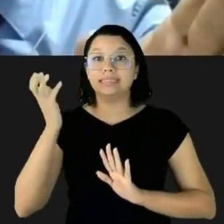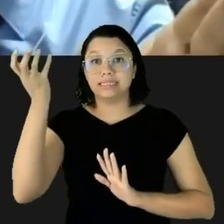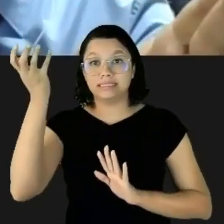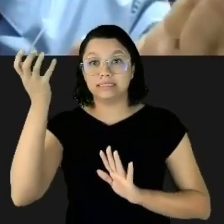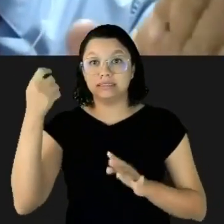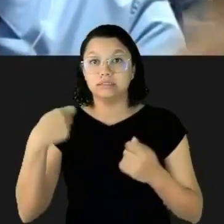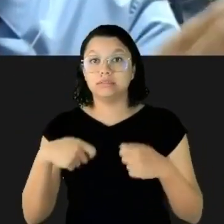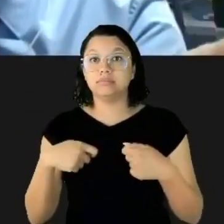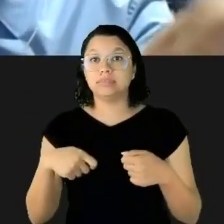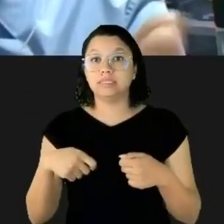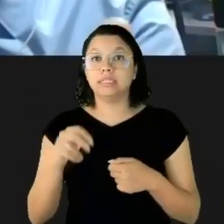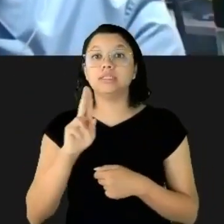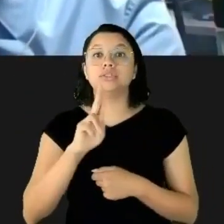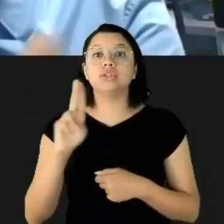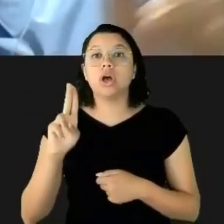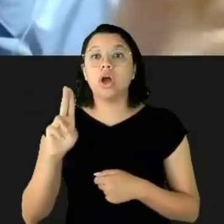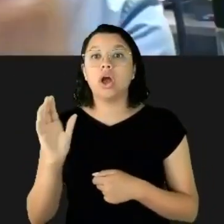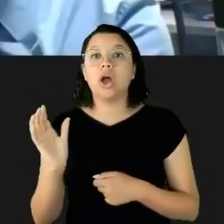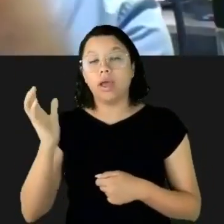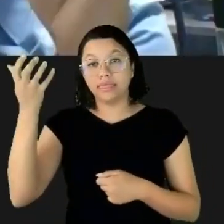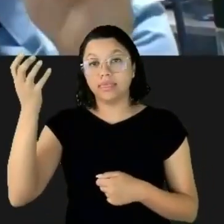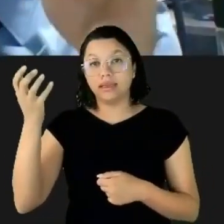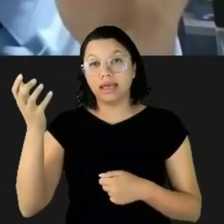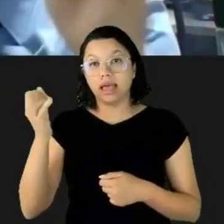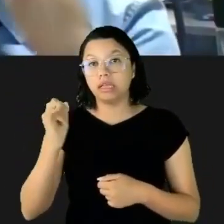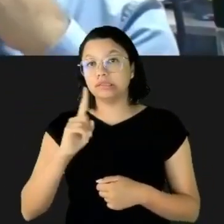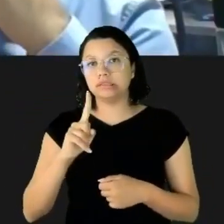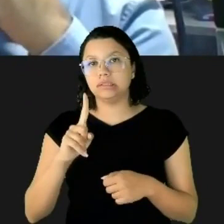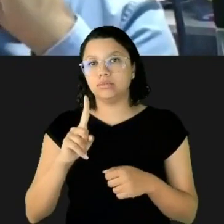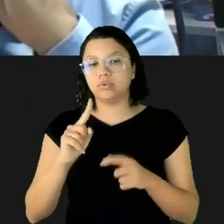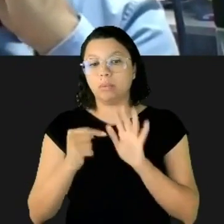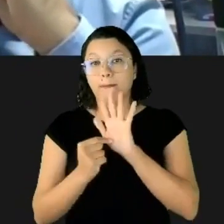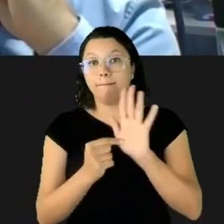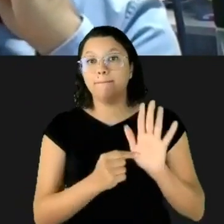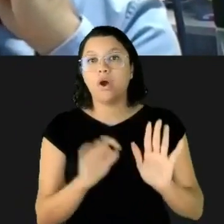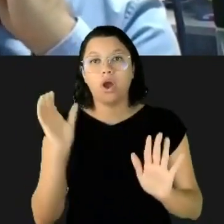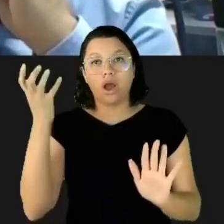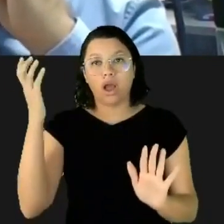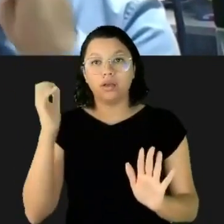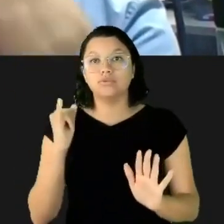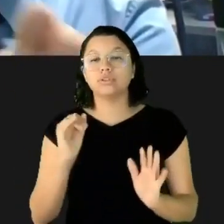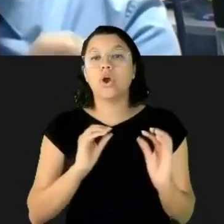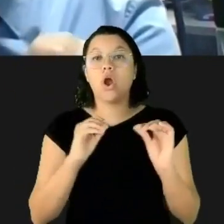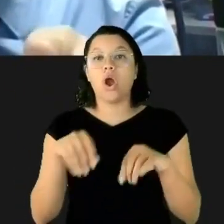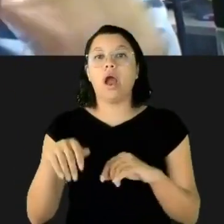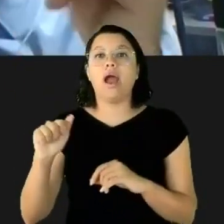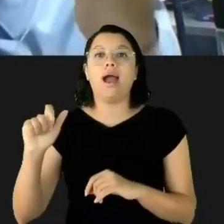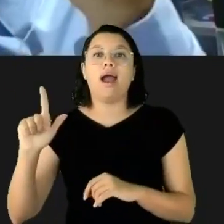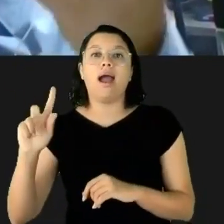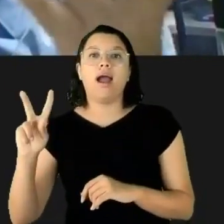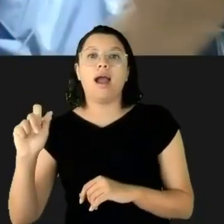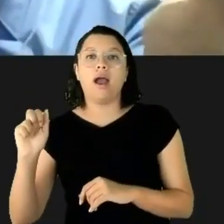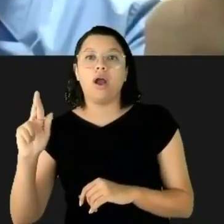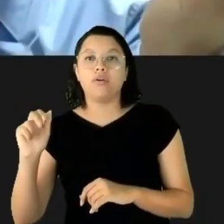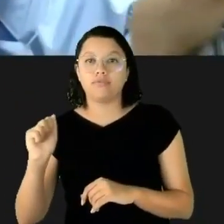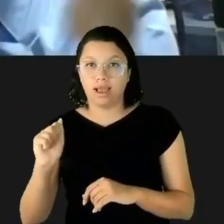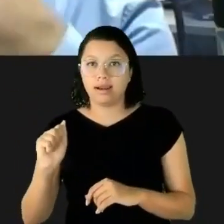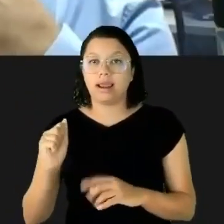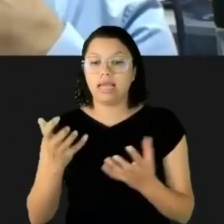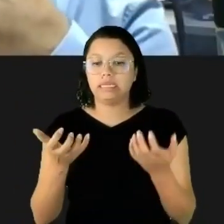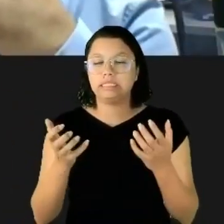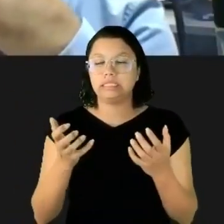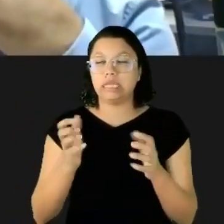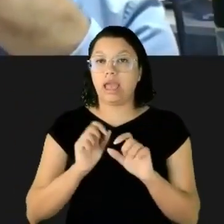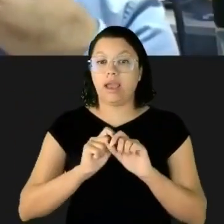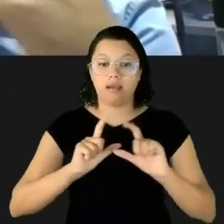decisão tem que ser chamada decisão senão ele não abre lá como decisão se você jogar aqui alvará e for abrir como decisão